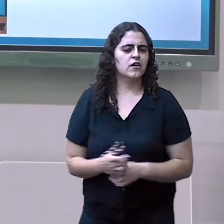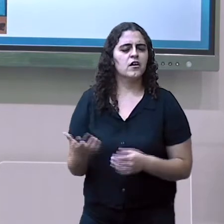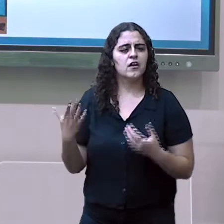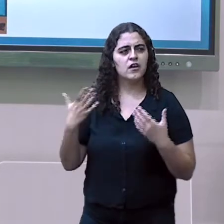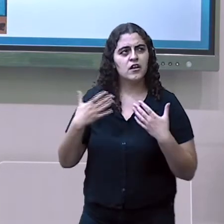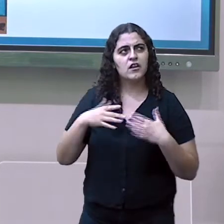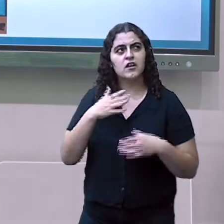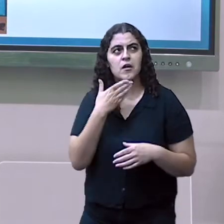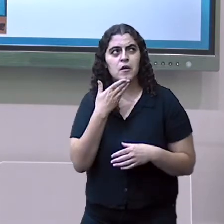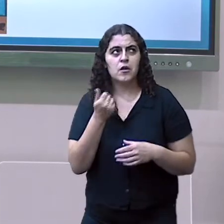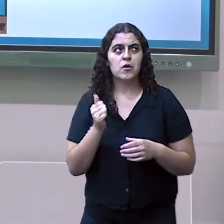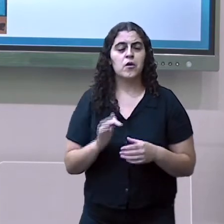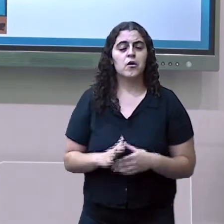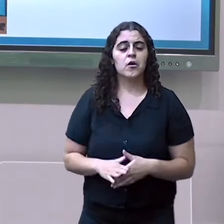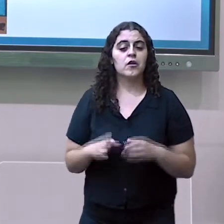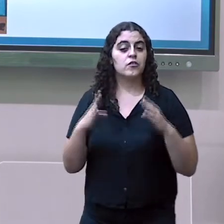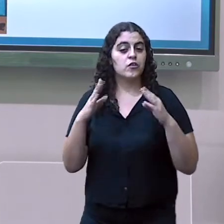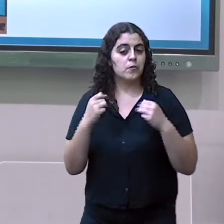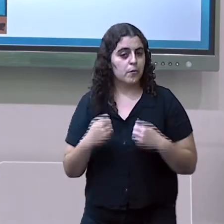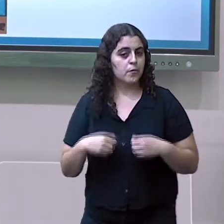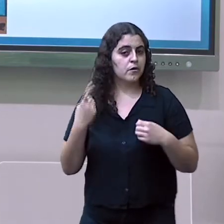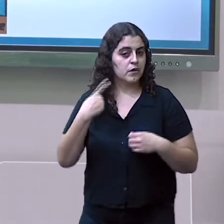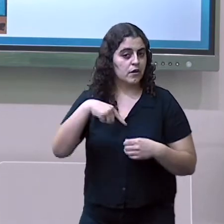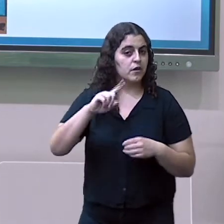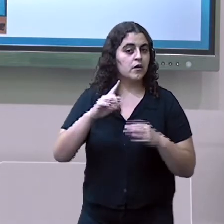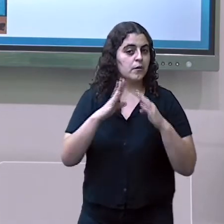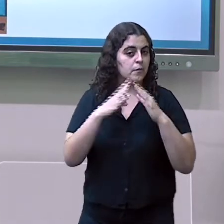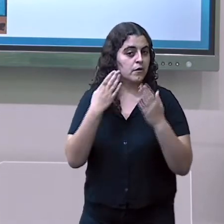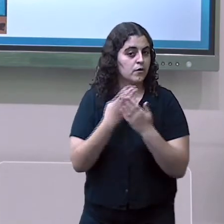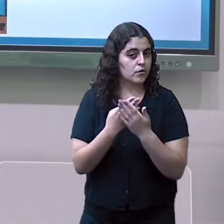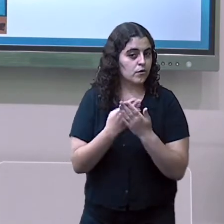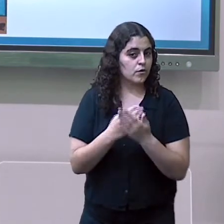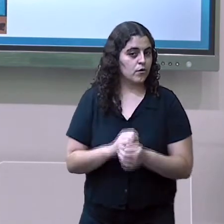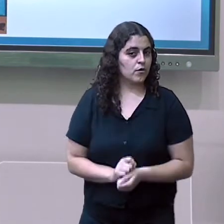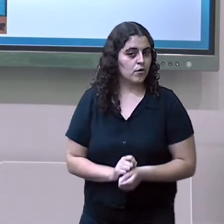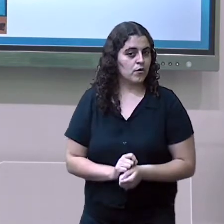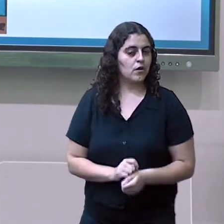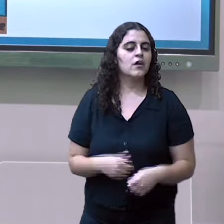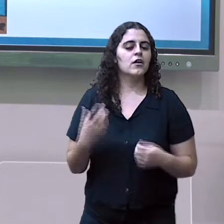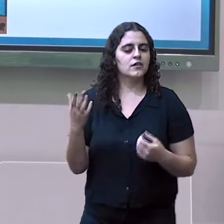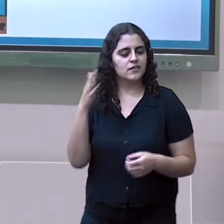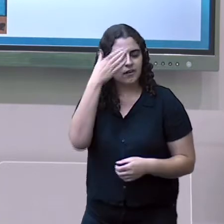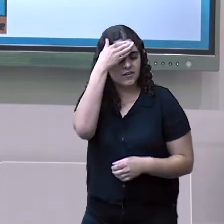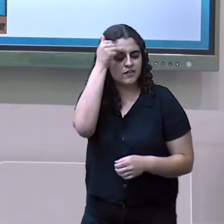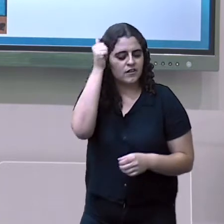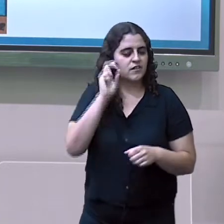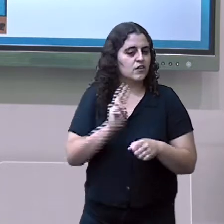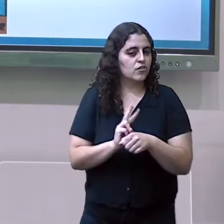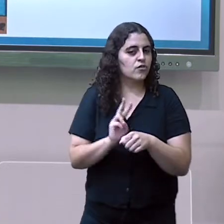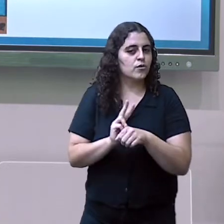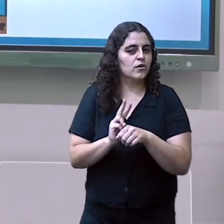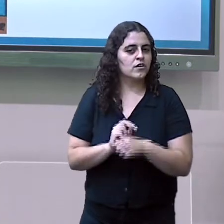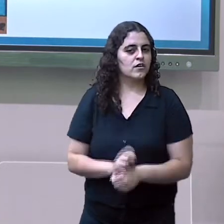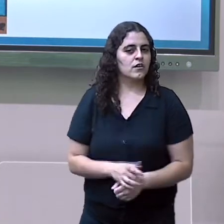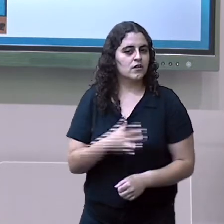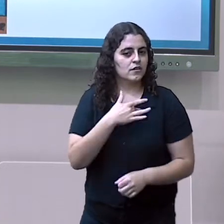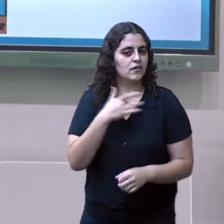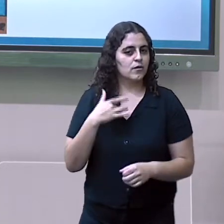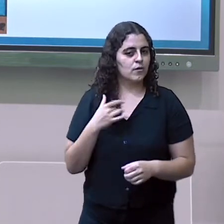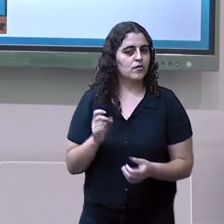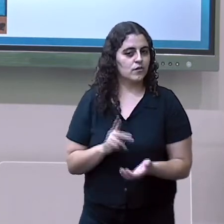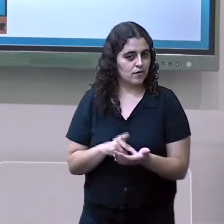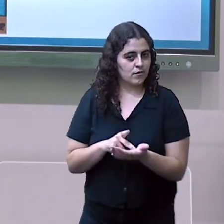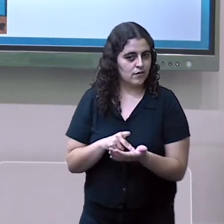para as escolas, para as nossas atividades, com alguns cuidados, é claro, mas com a vacina estamos nos sentindo